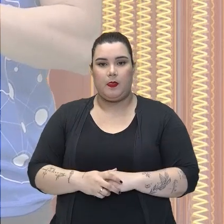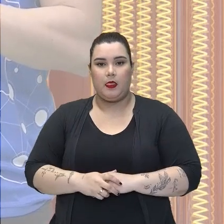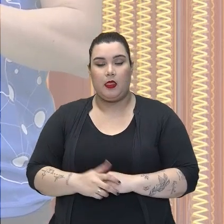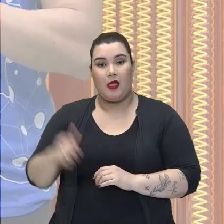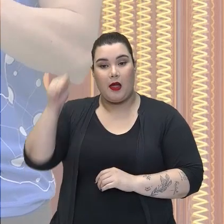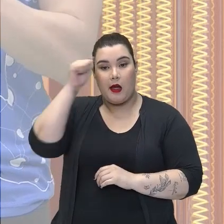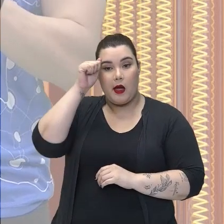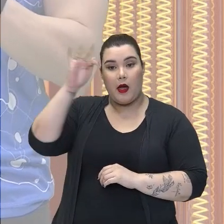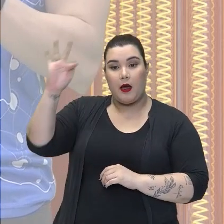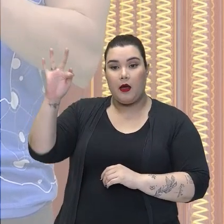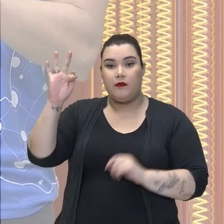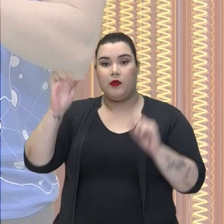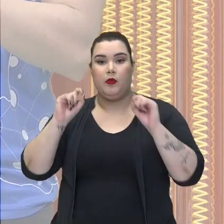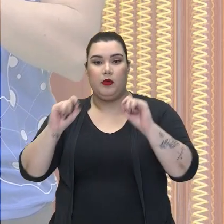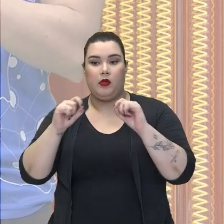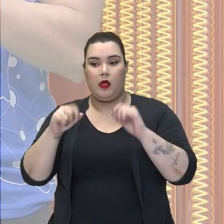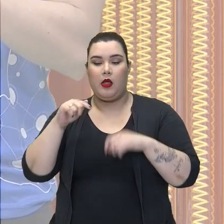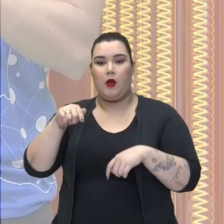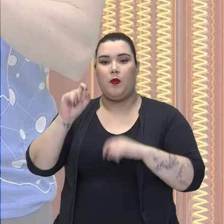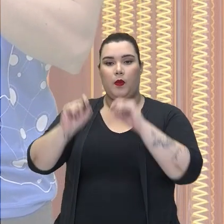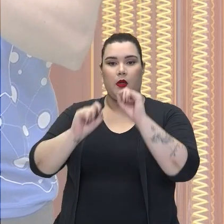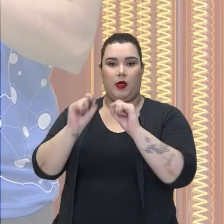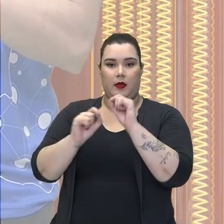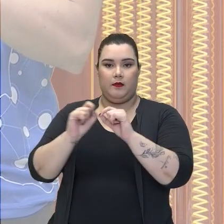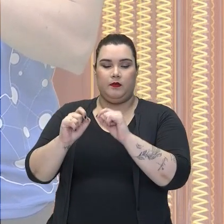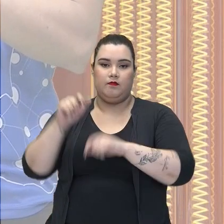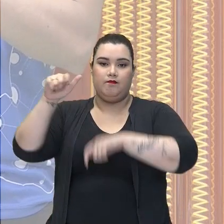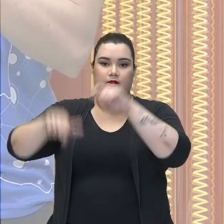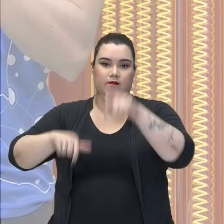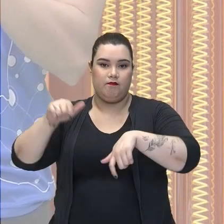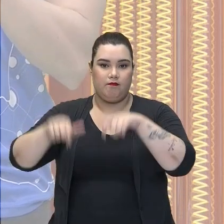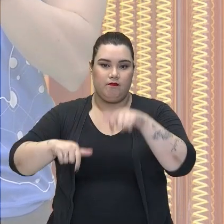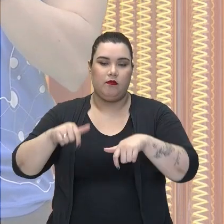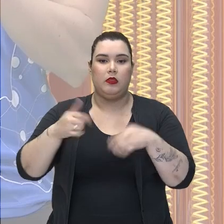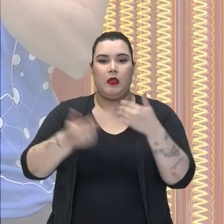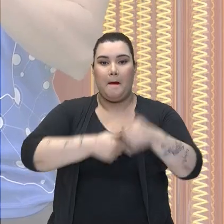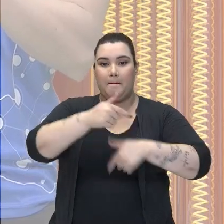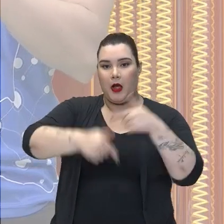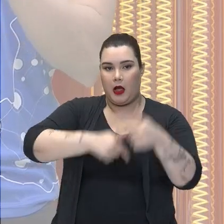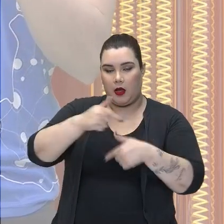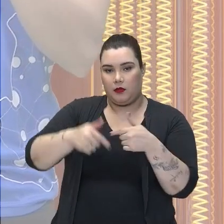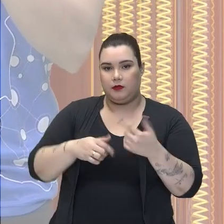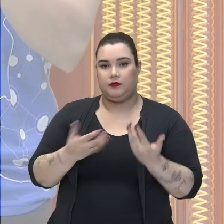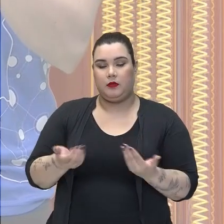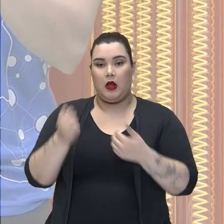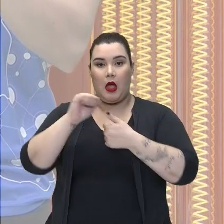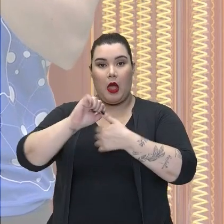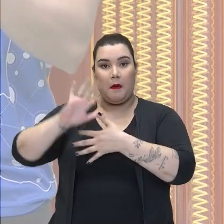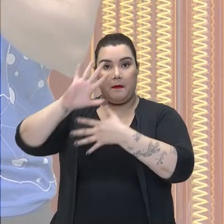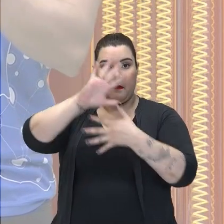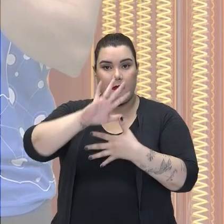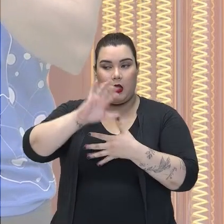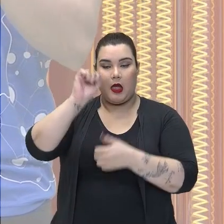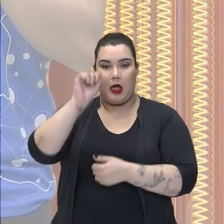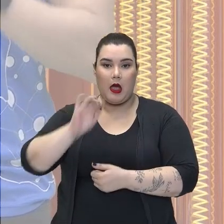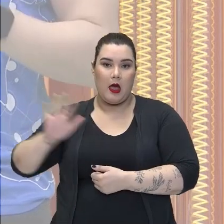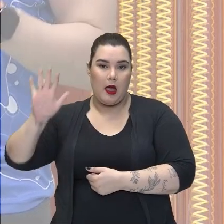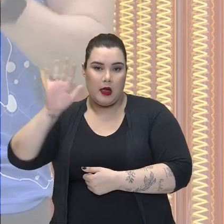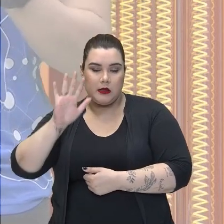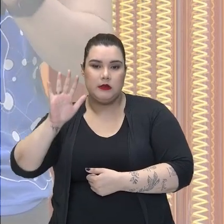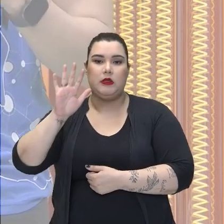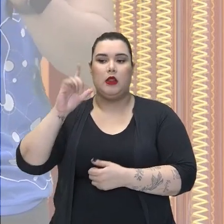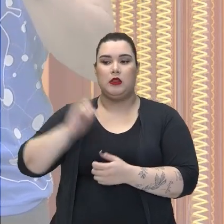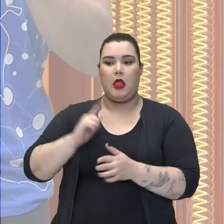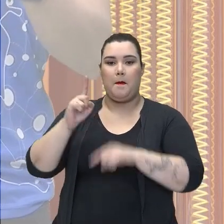a África, ela já fornecia ali mão de obra, tá? Enquanto a América e a Ásia ofereciam mercadorias, a